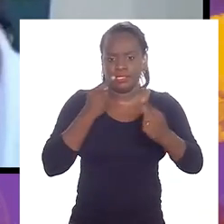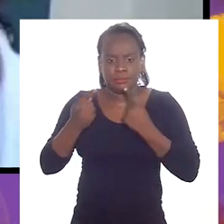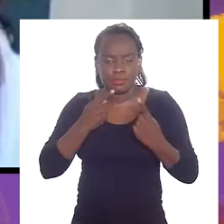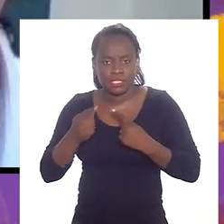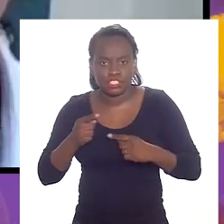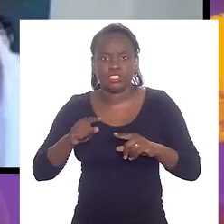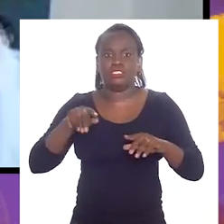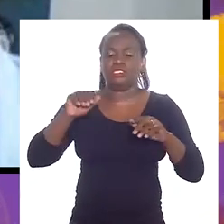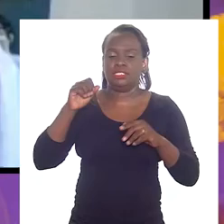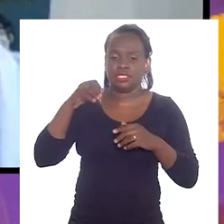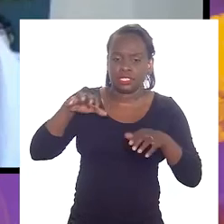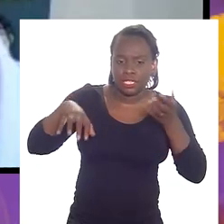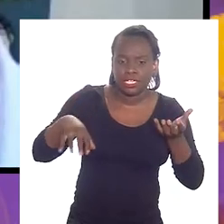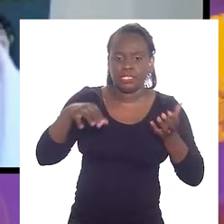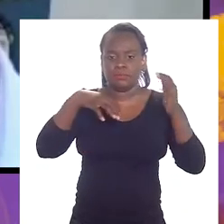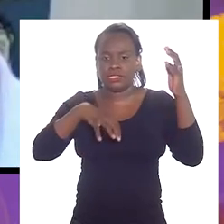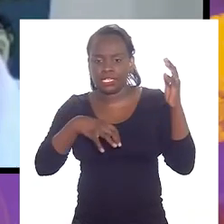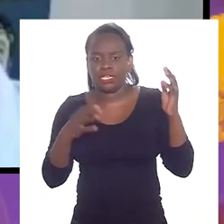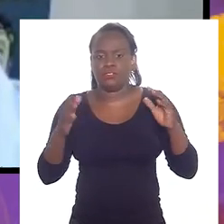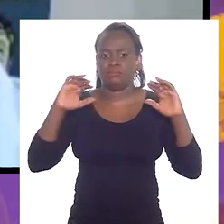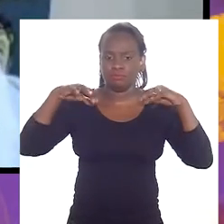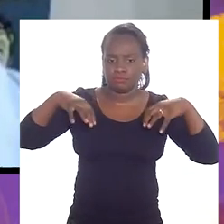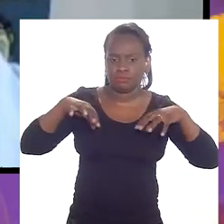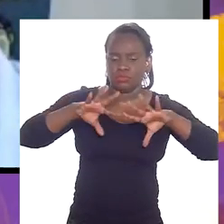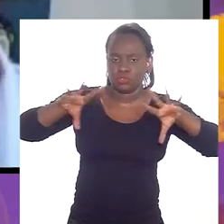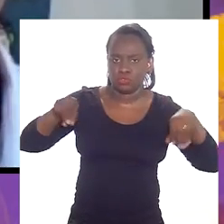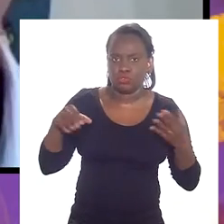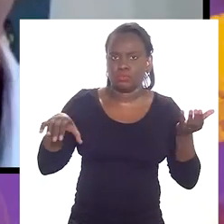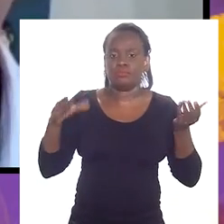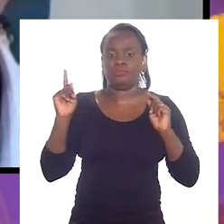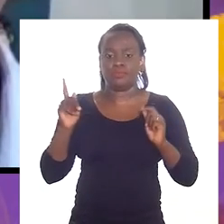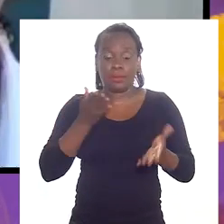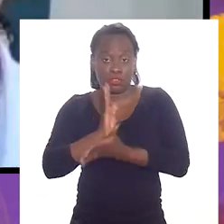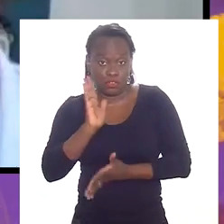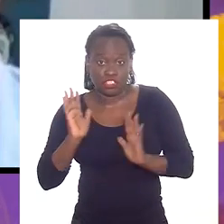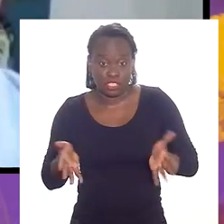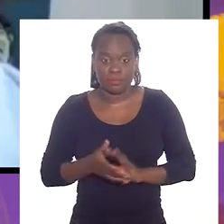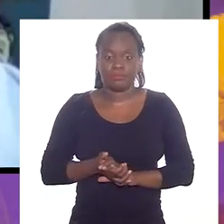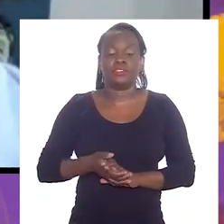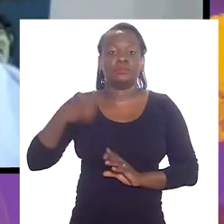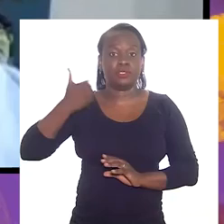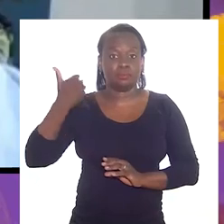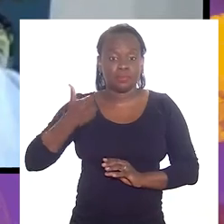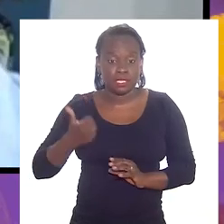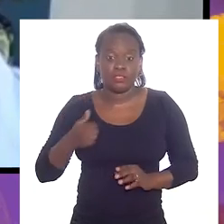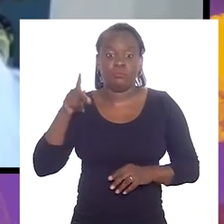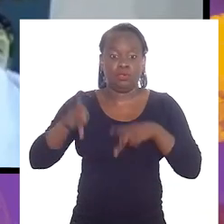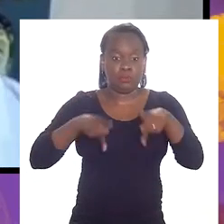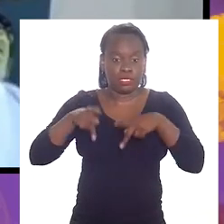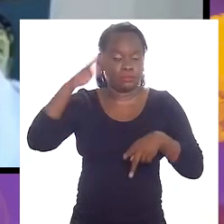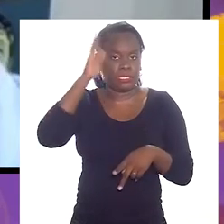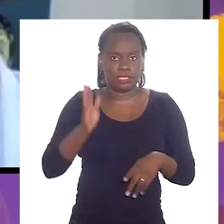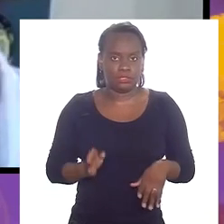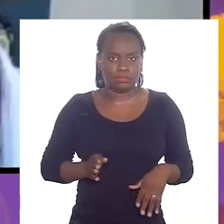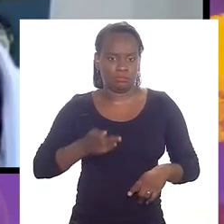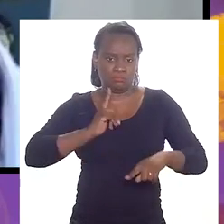foi de batida na câmara no senado no Congresso Nacional e essa lei foi aprovada Bom primeiramente a população